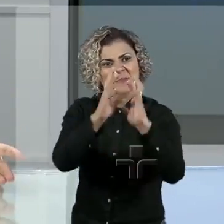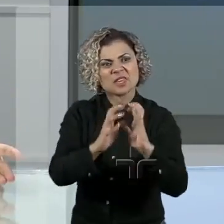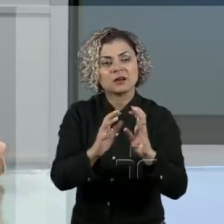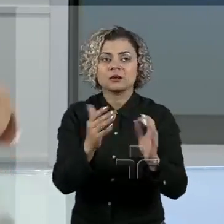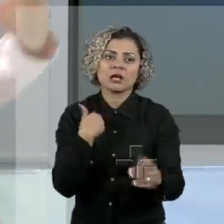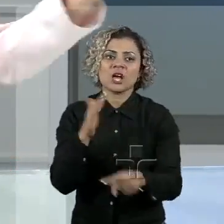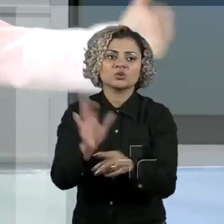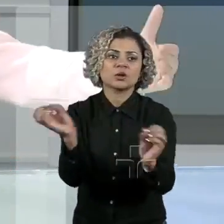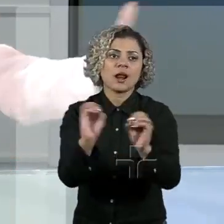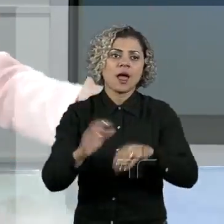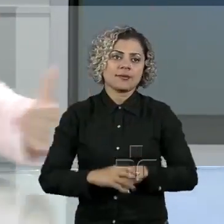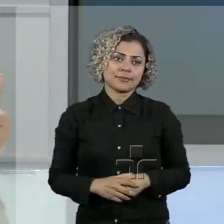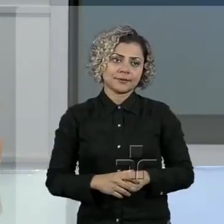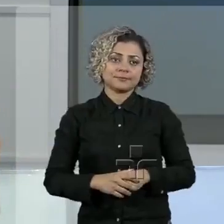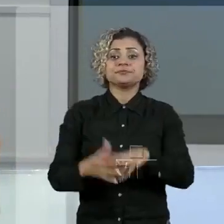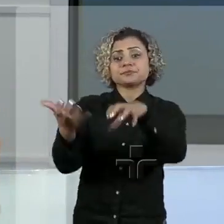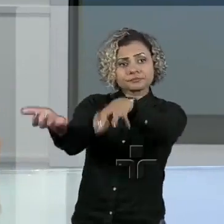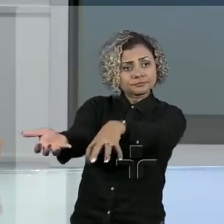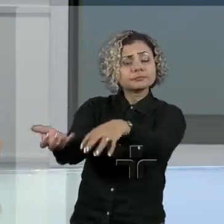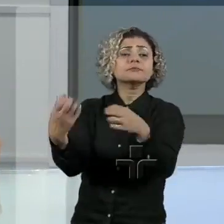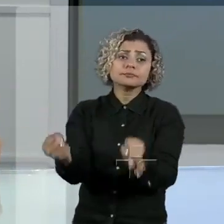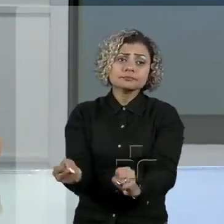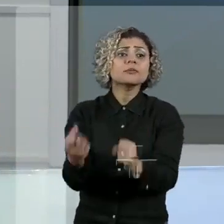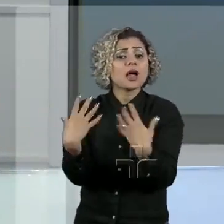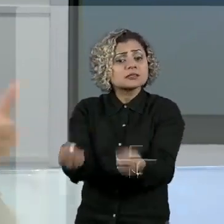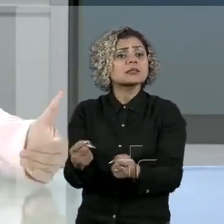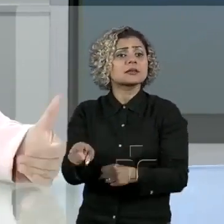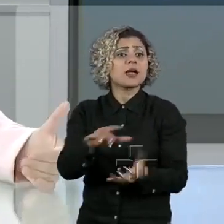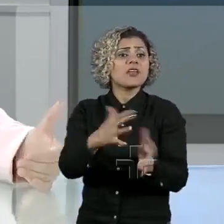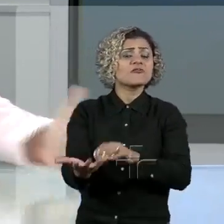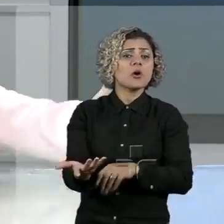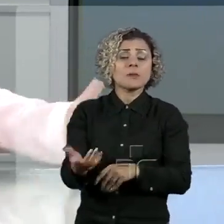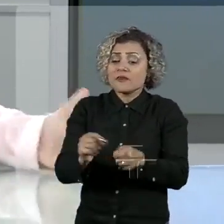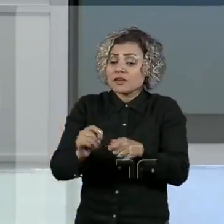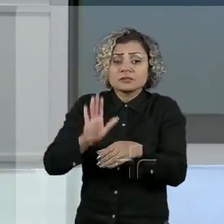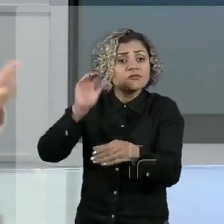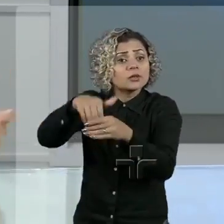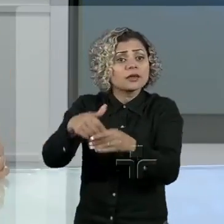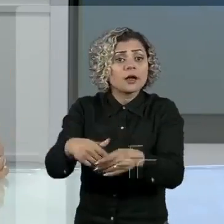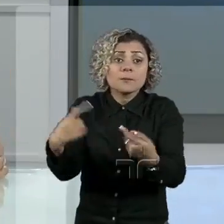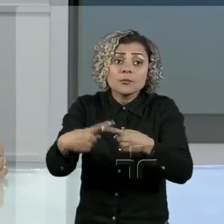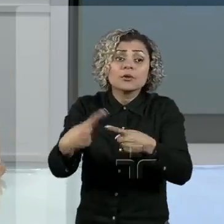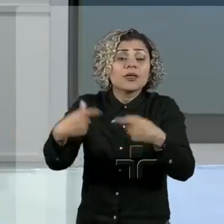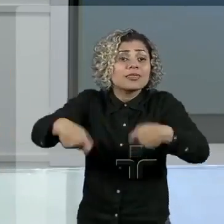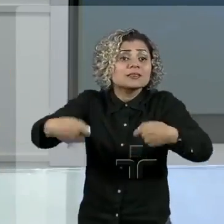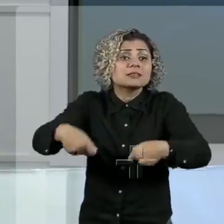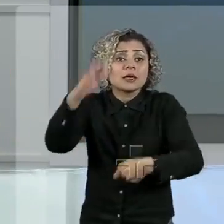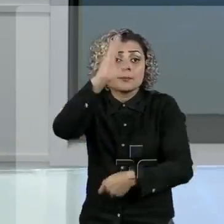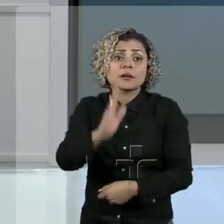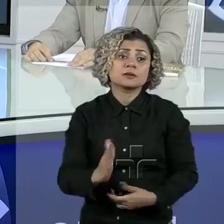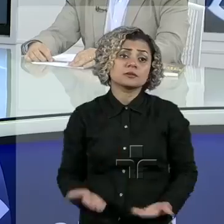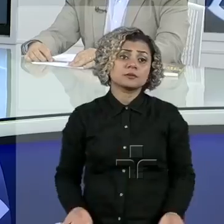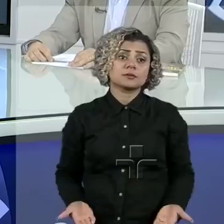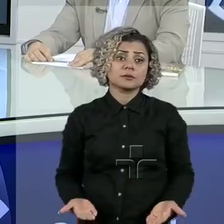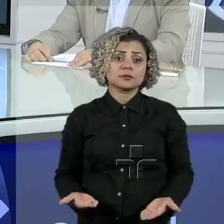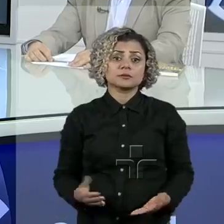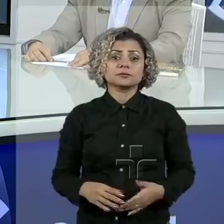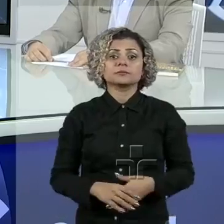ajuda. O Congresso poderia abraçar essa reforma e fazer, porque ela é necessária para o país. O